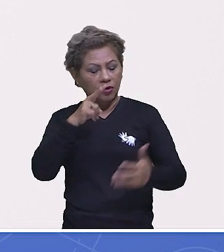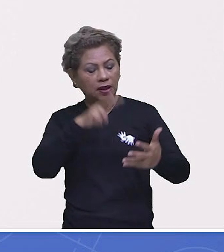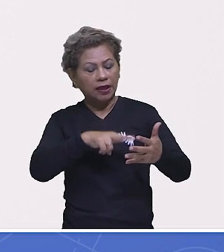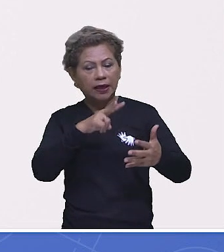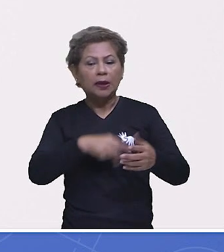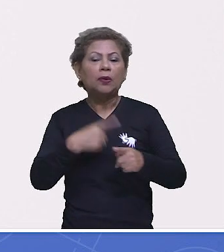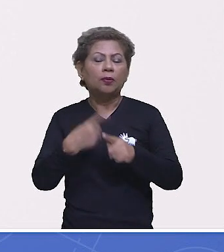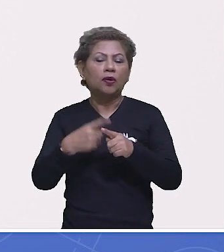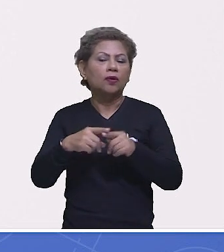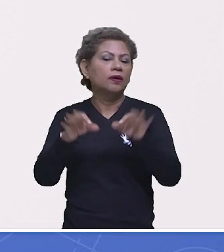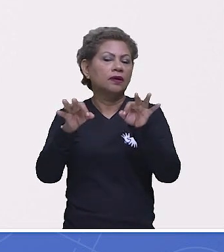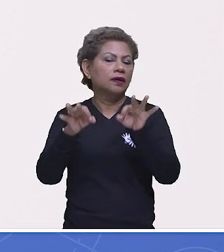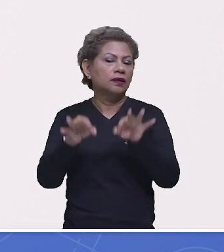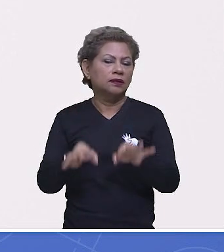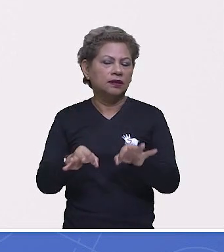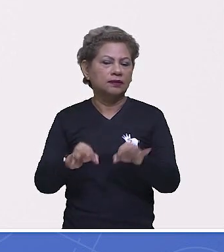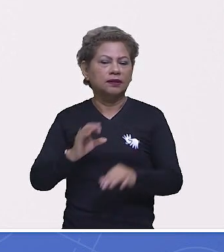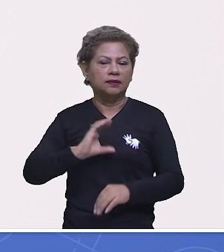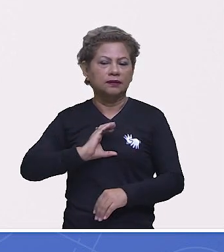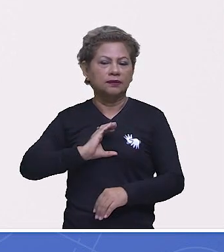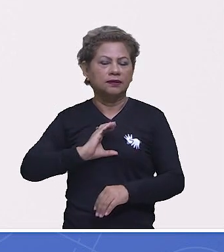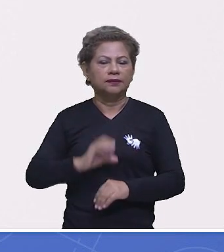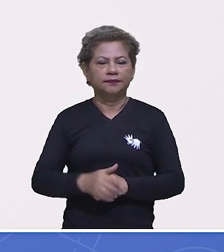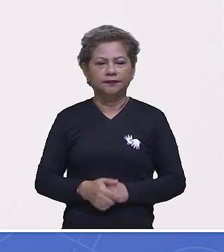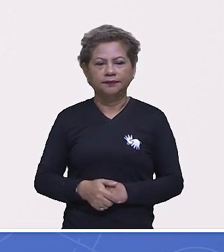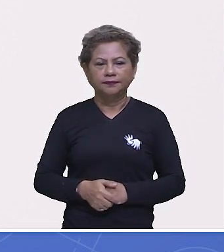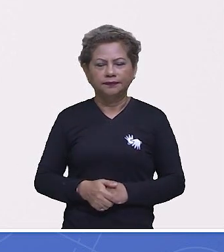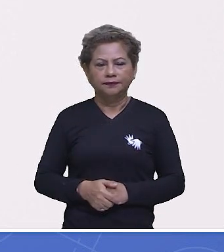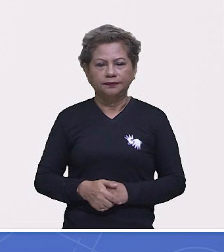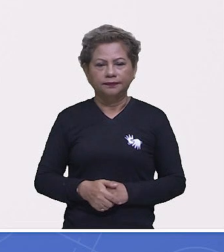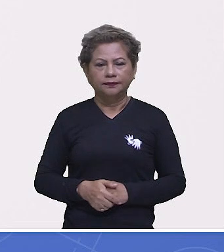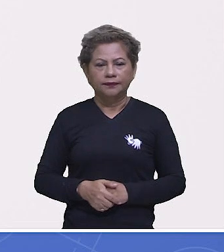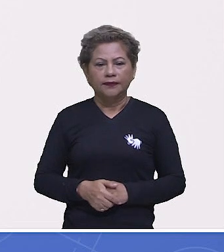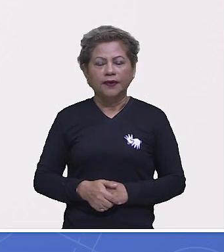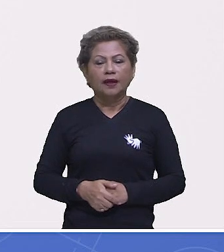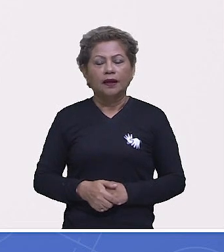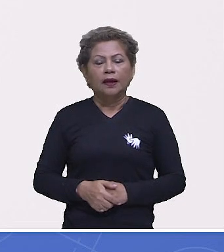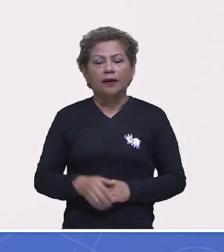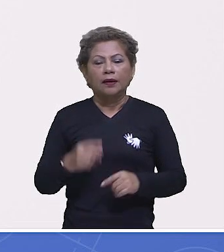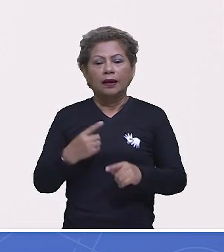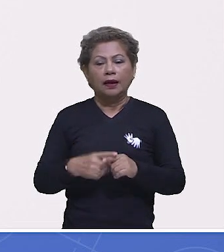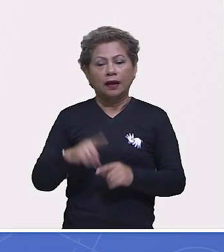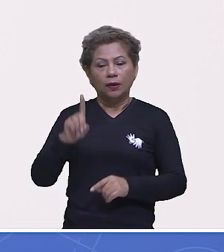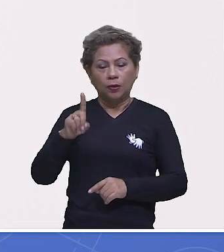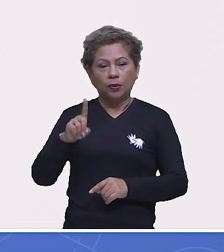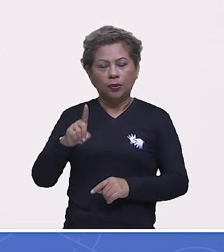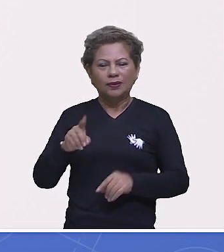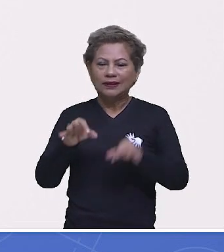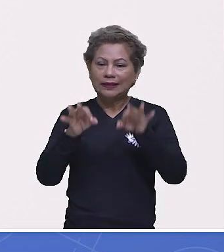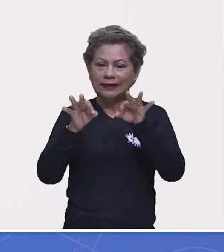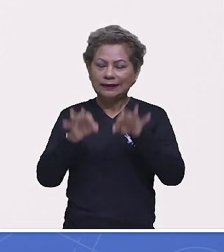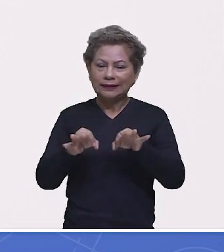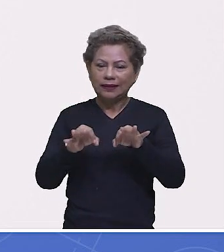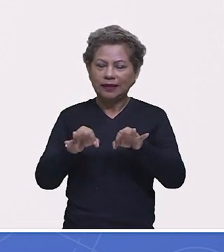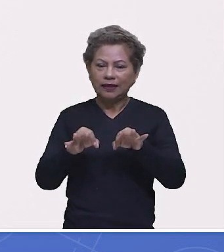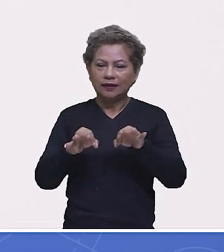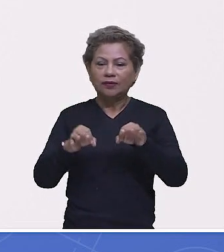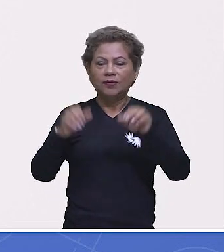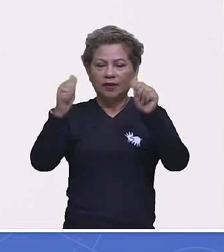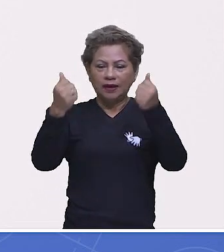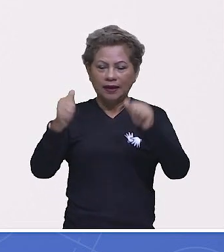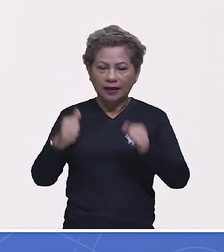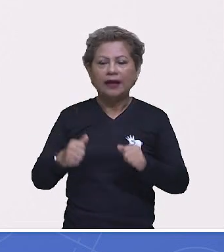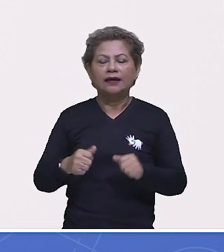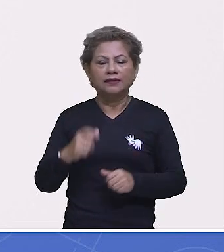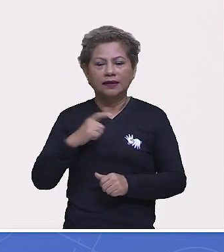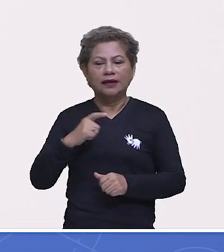resposta. A afirmativa 1 está correta, pois a dança é a arte de mexer o corpo,